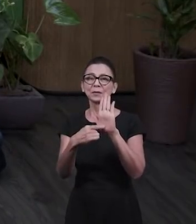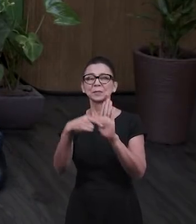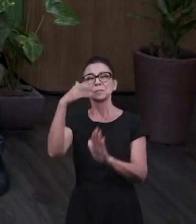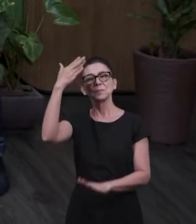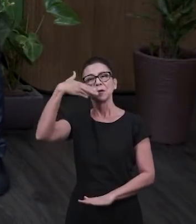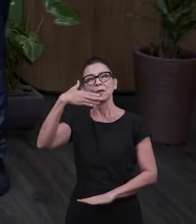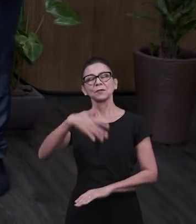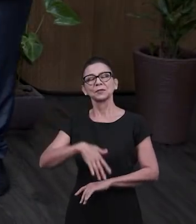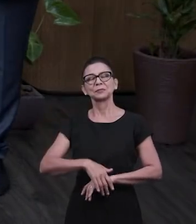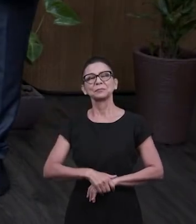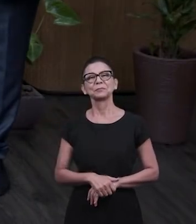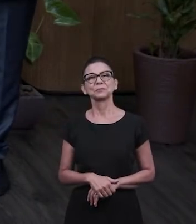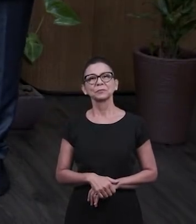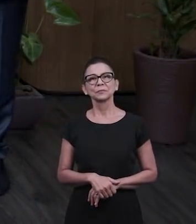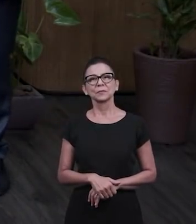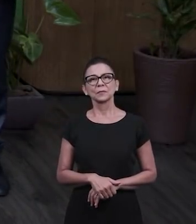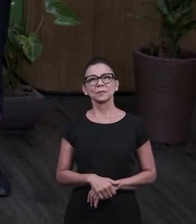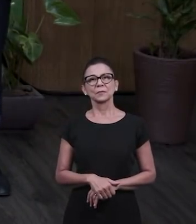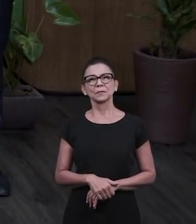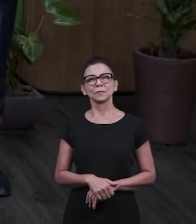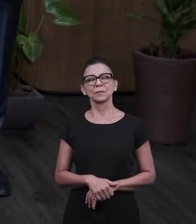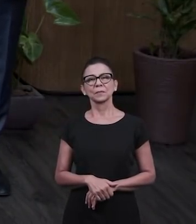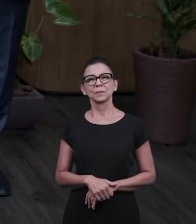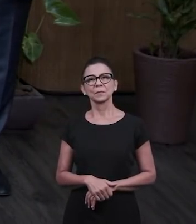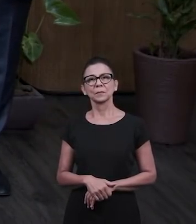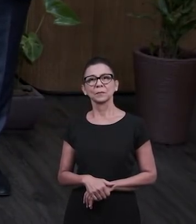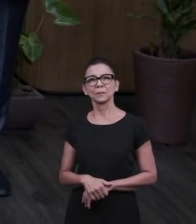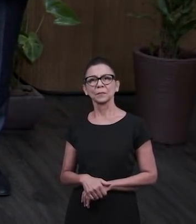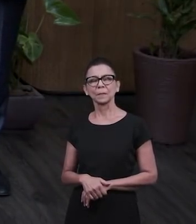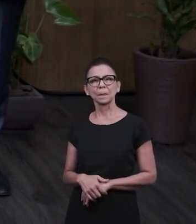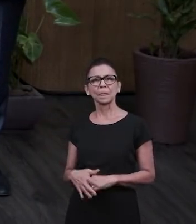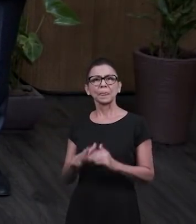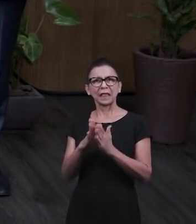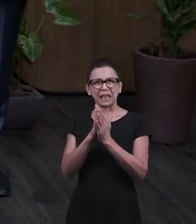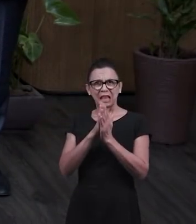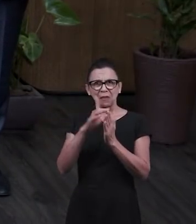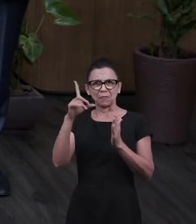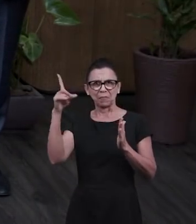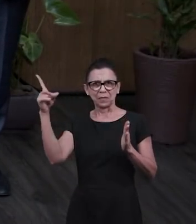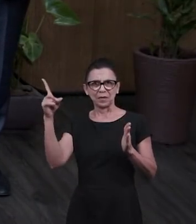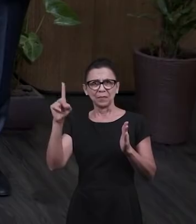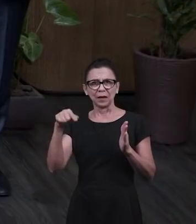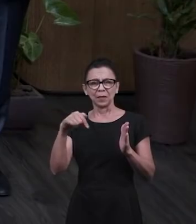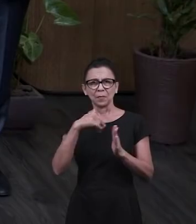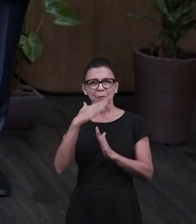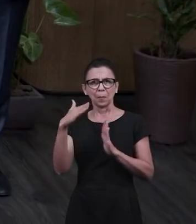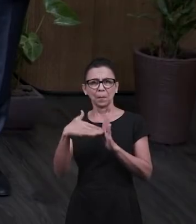na palavra de Deus. Ela é eficaz, observem,